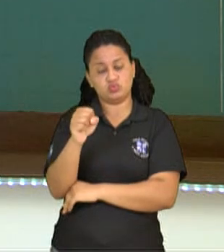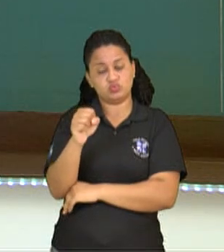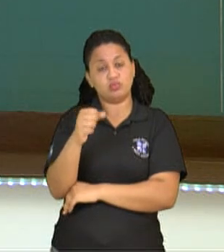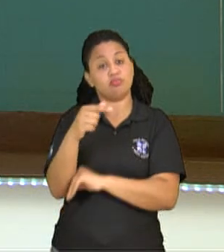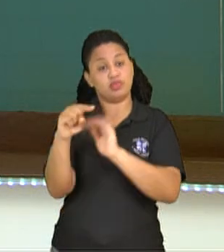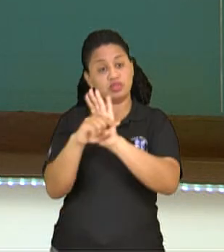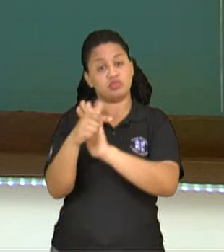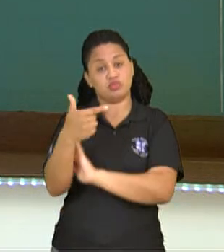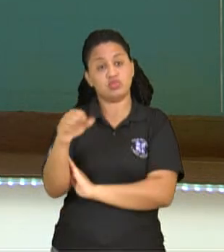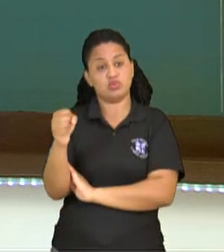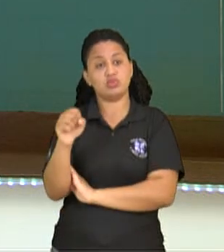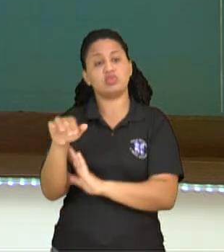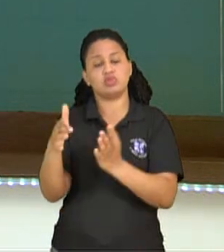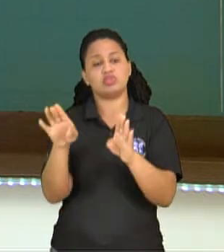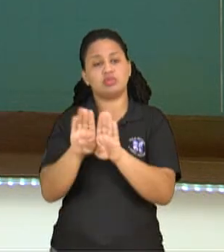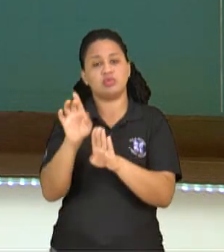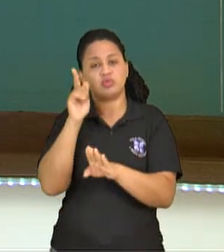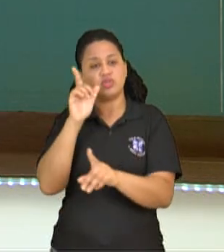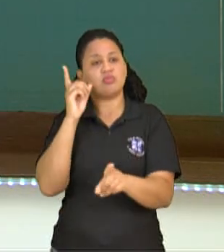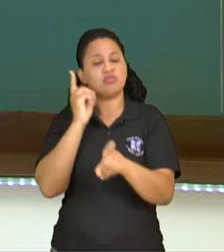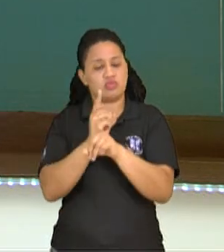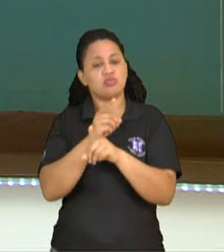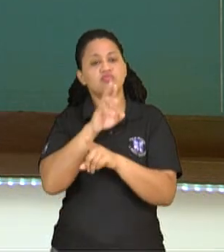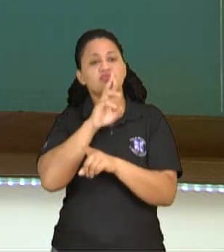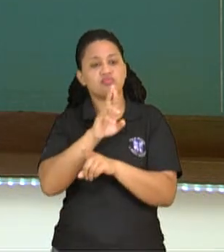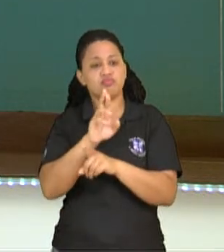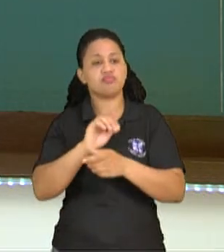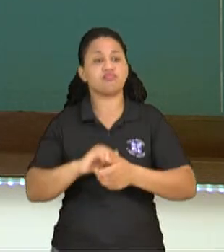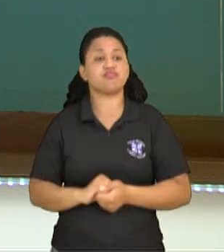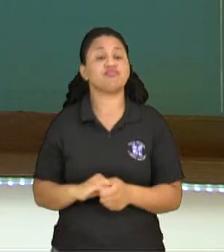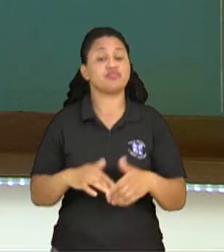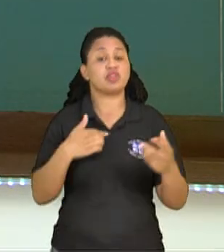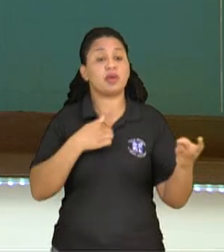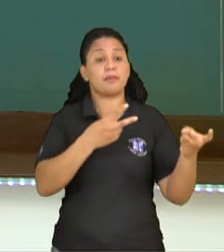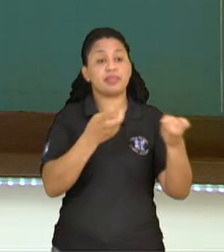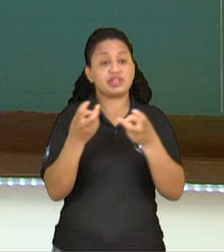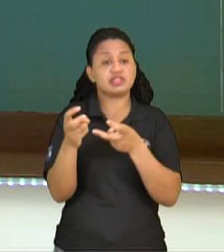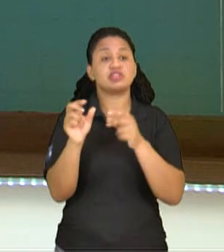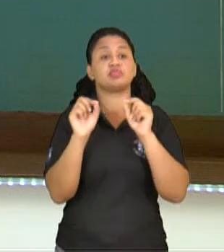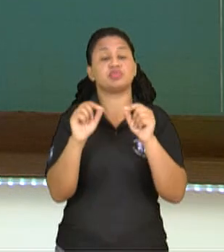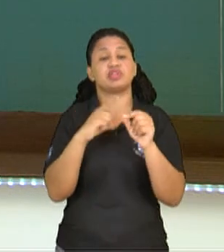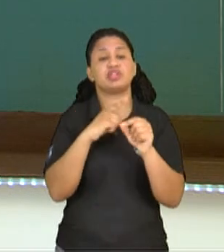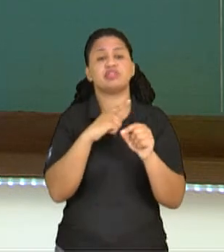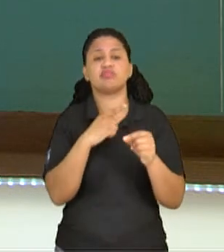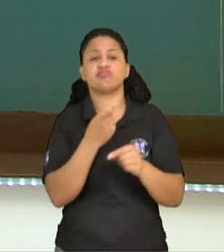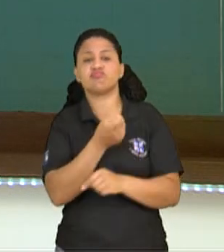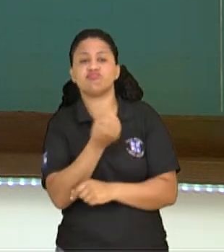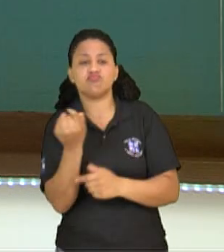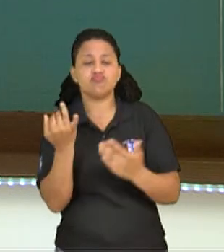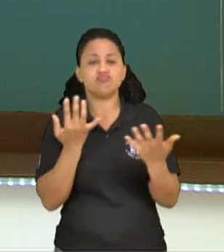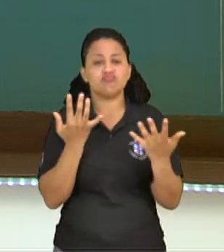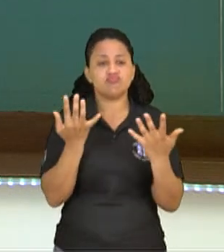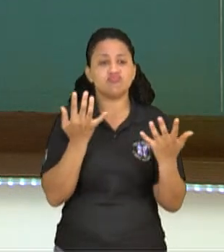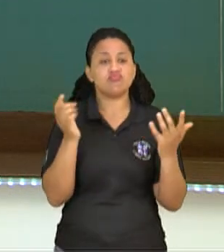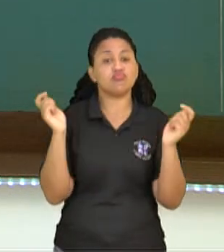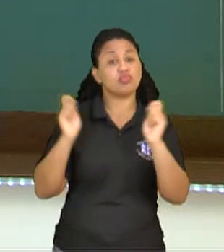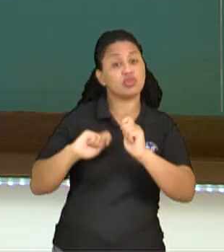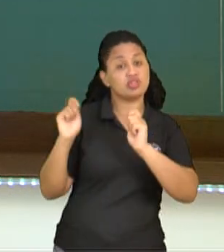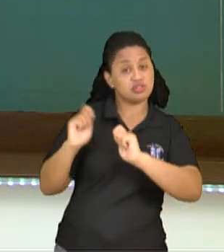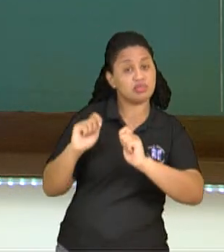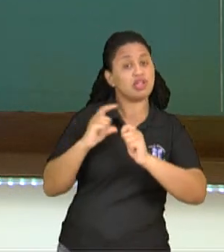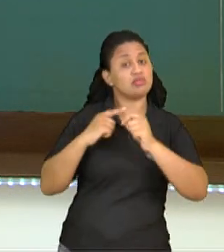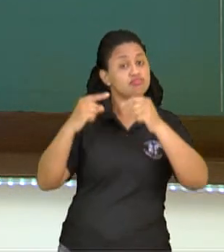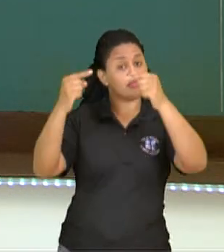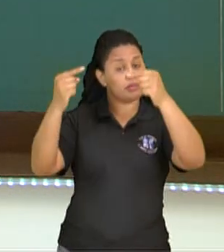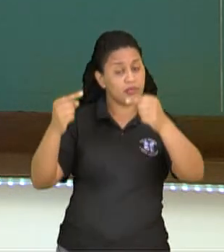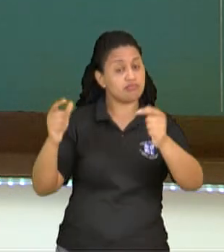conseguimos também encontrar essa solução, tá? Perceba que aqui a gente tem algumas, né, a gente tem algumas